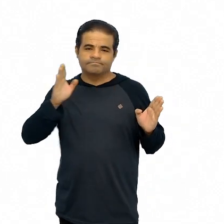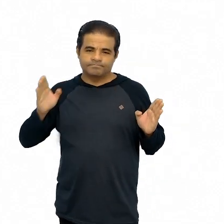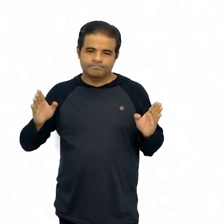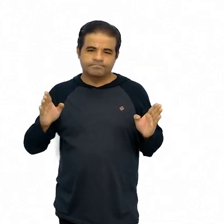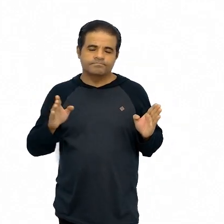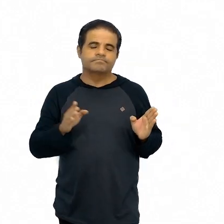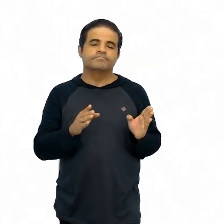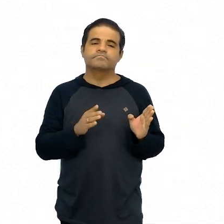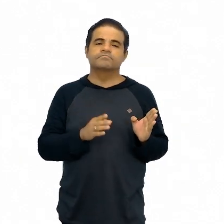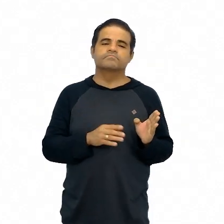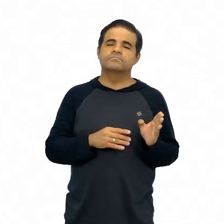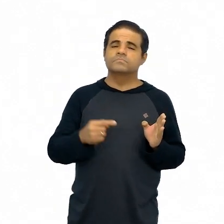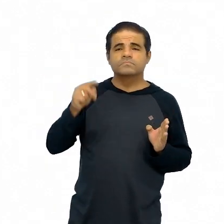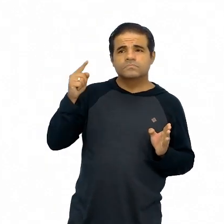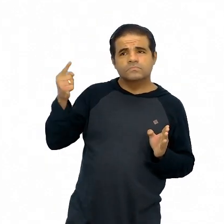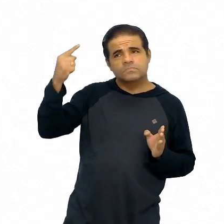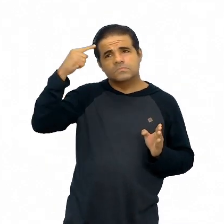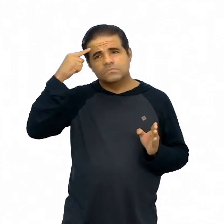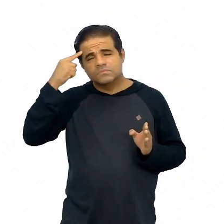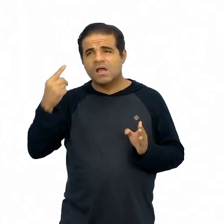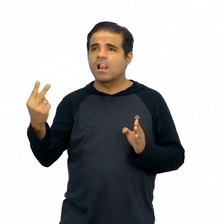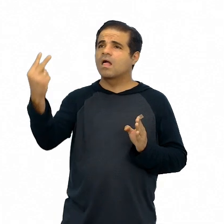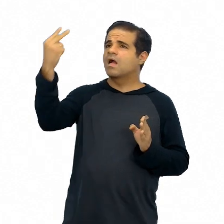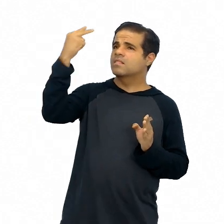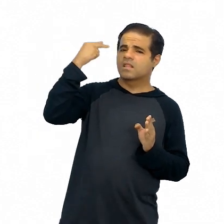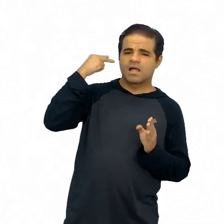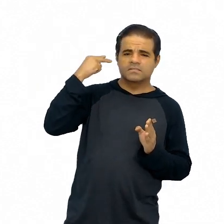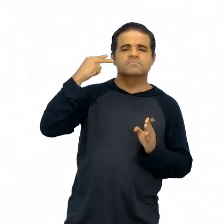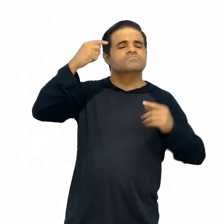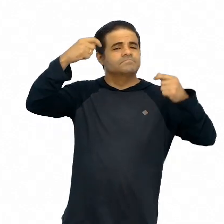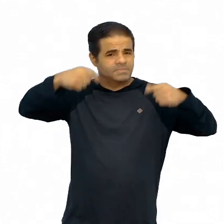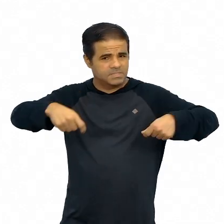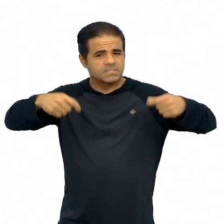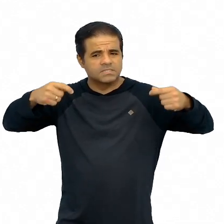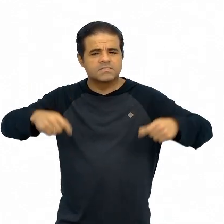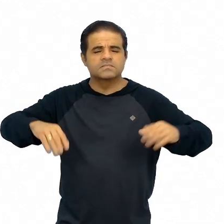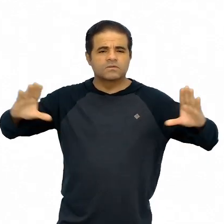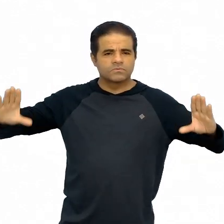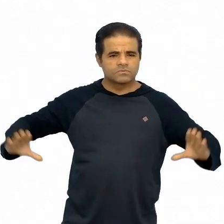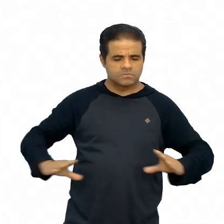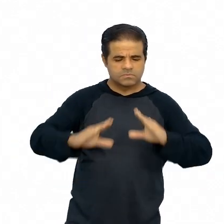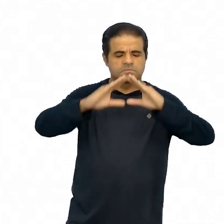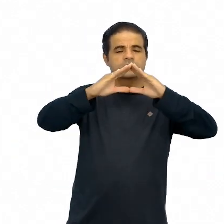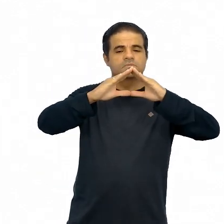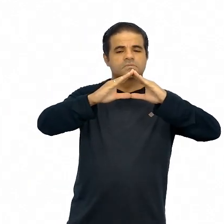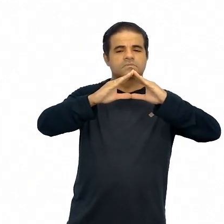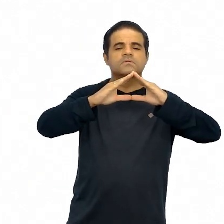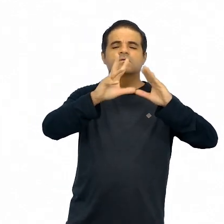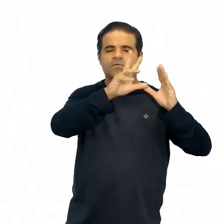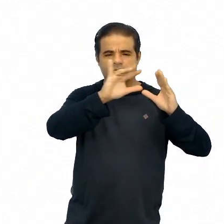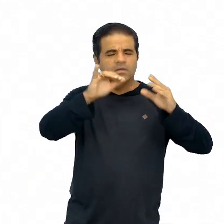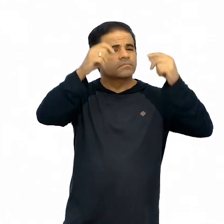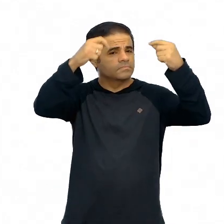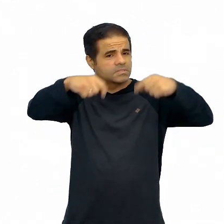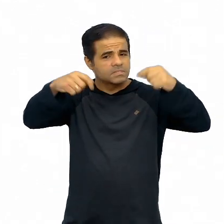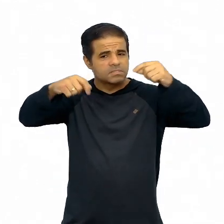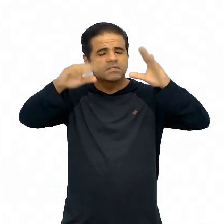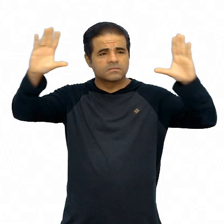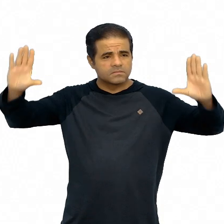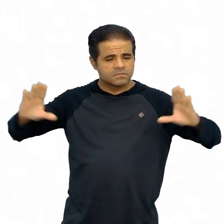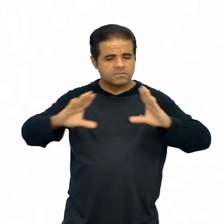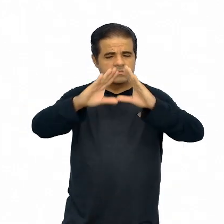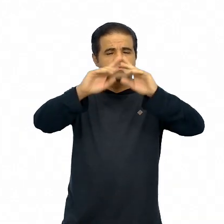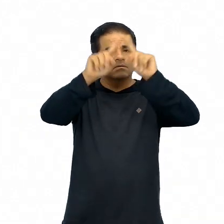triângulos, né? Eles lembram, olha, professora, lá você vai precisar do triângulo equilátero, vai precisar do triângulo retângulo,